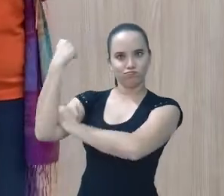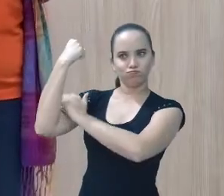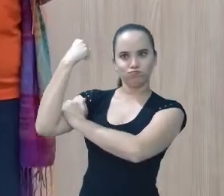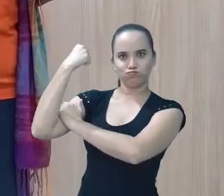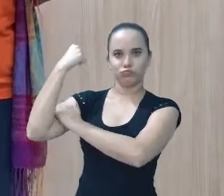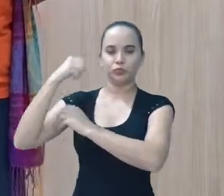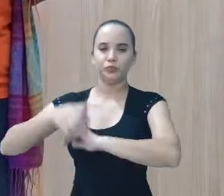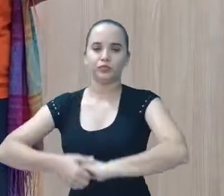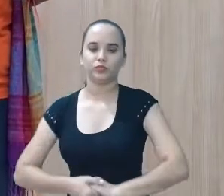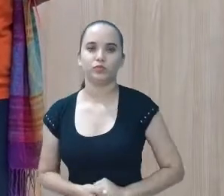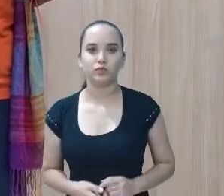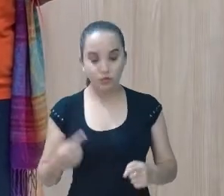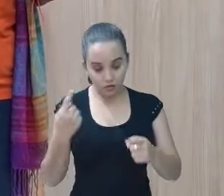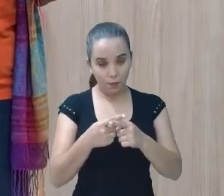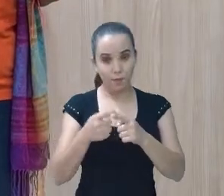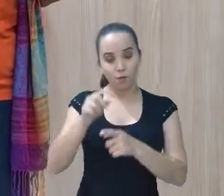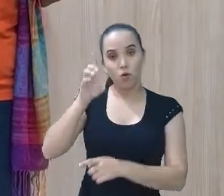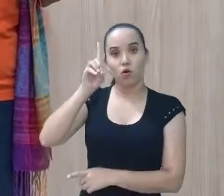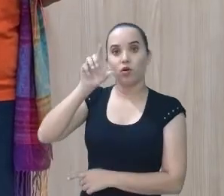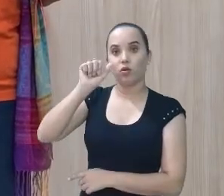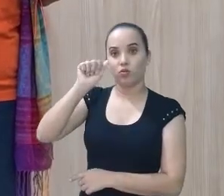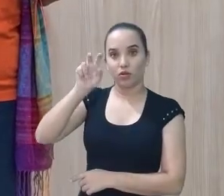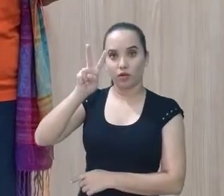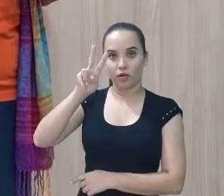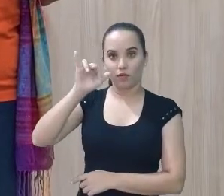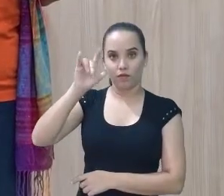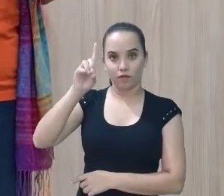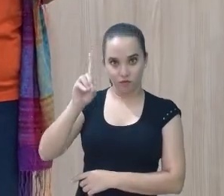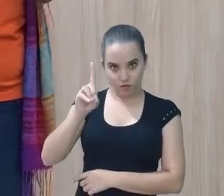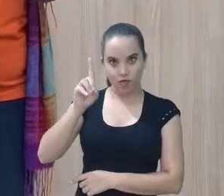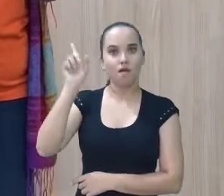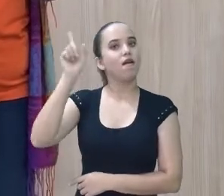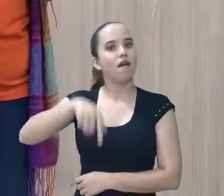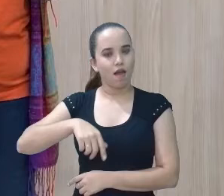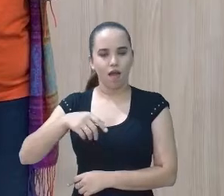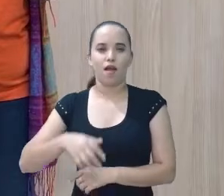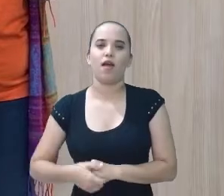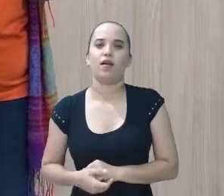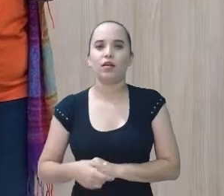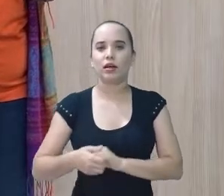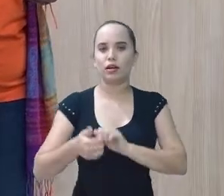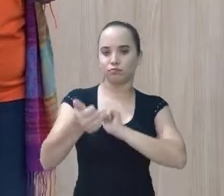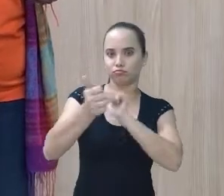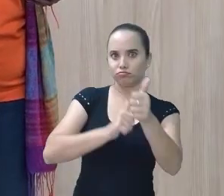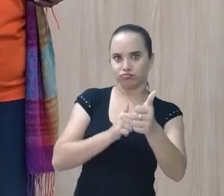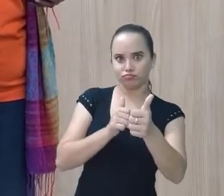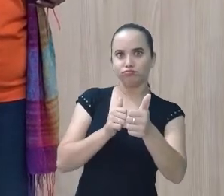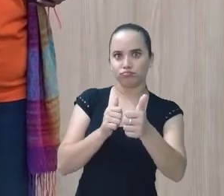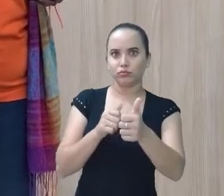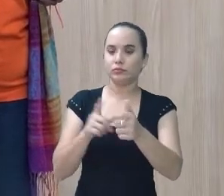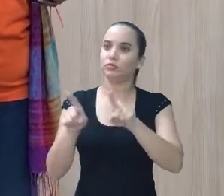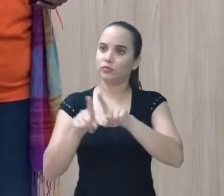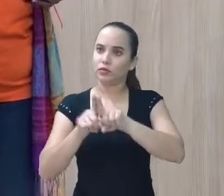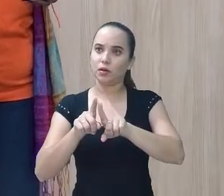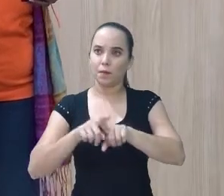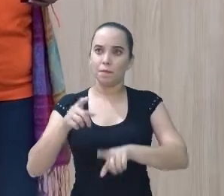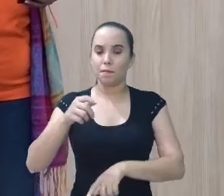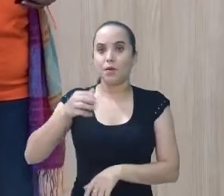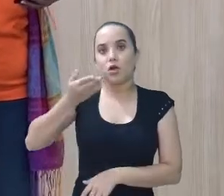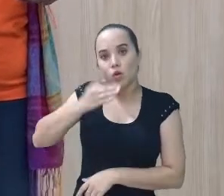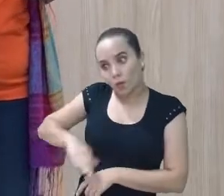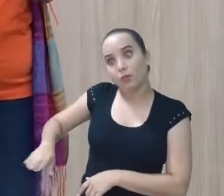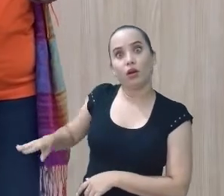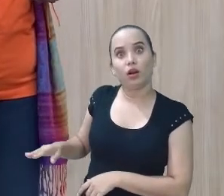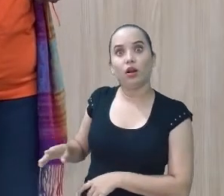Poder. Porque Davi, ele era um atleta, né? E aí o Davi é um menino, né? Como o Davi